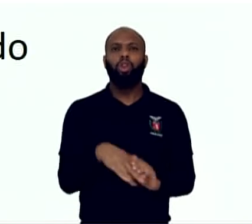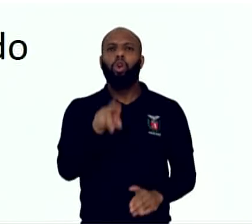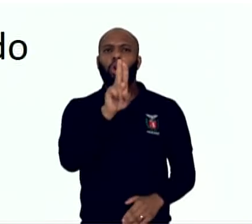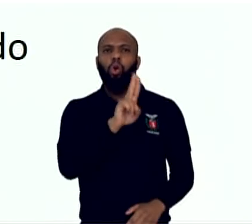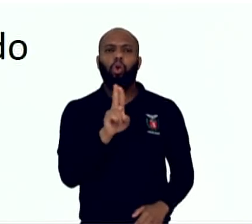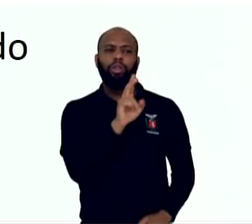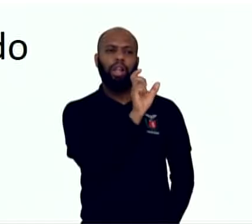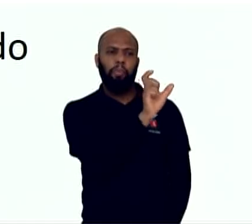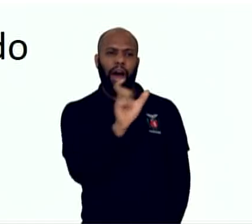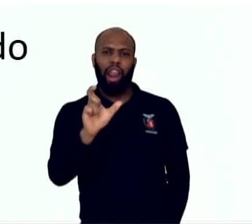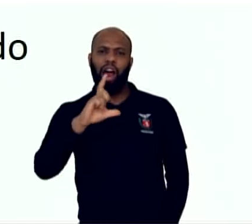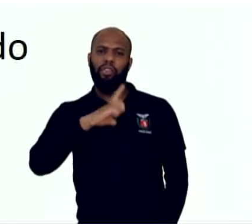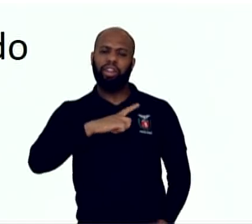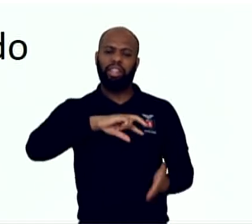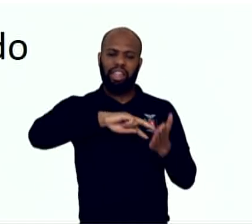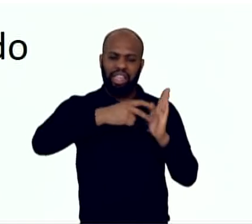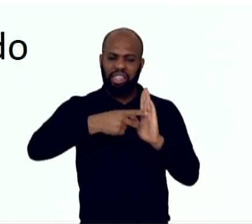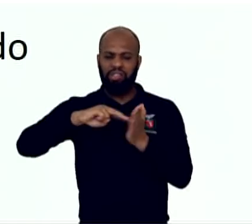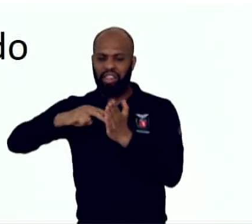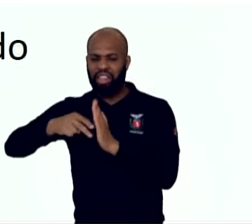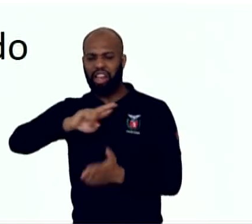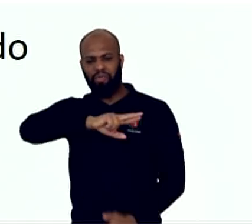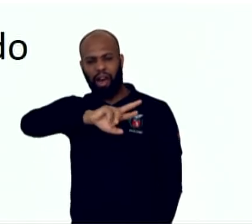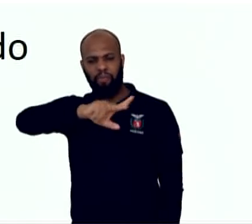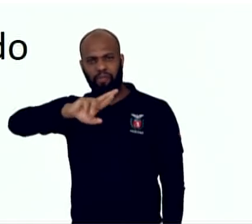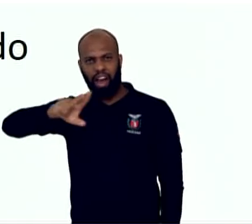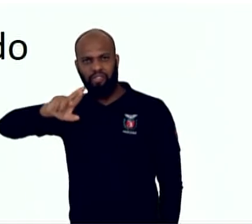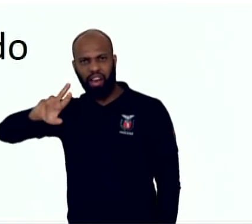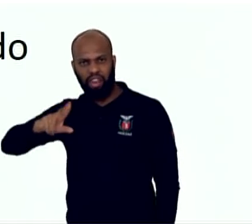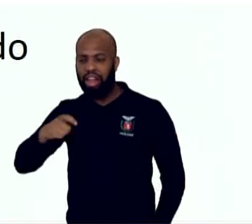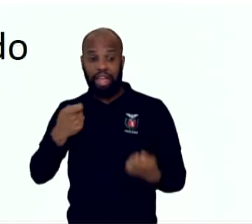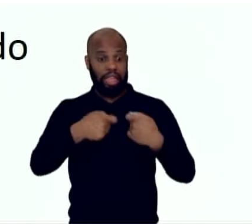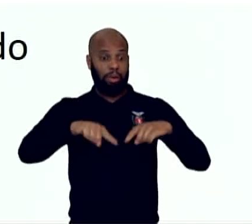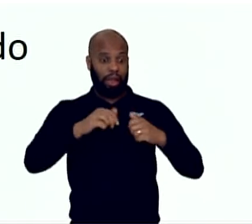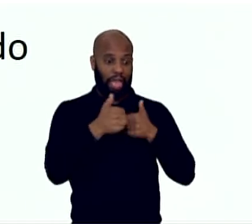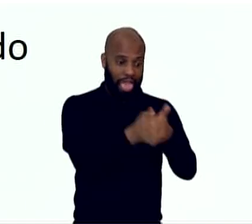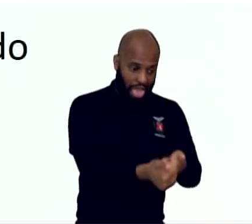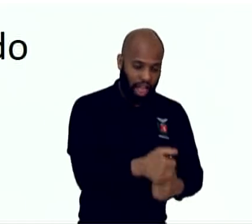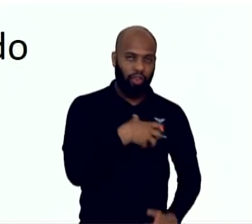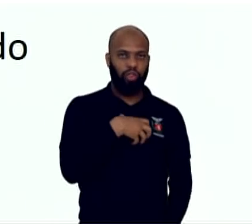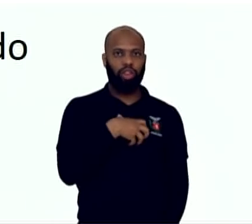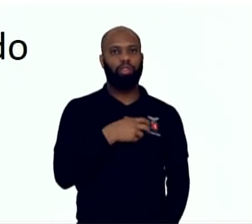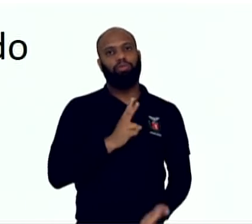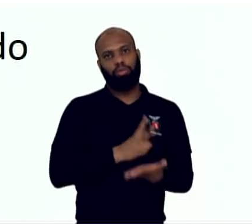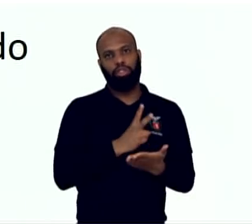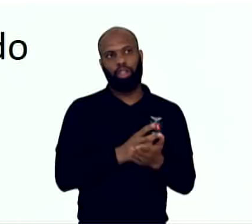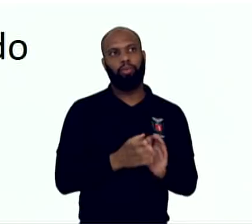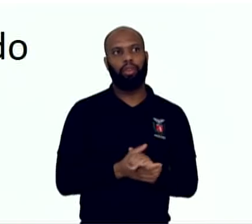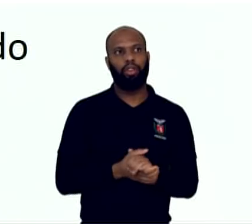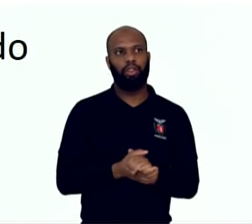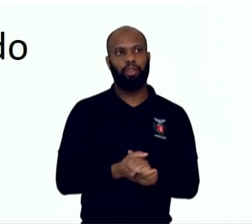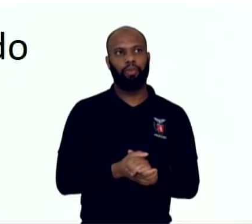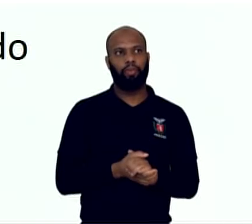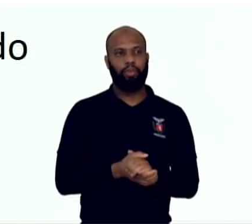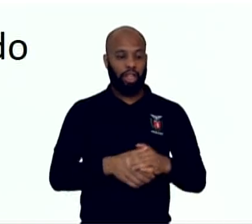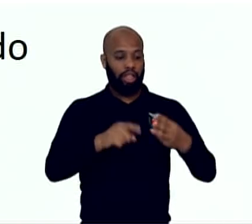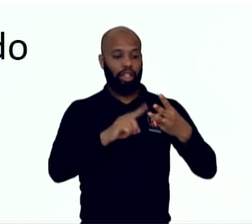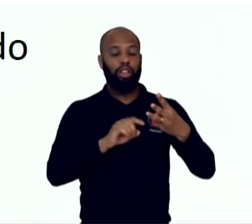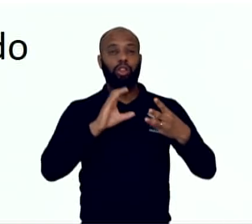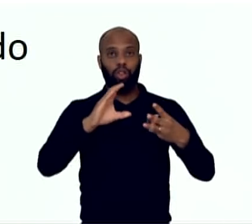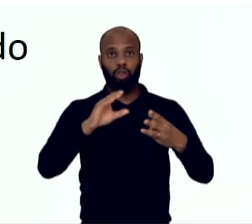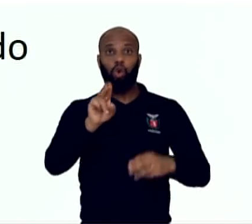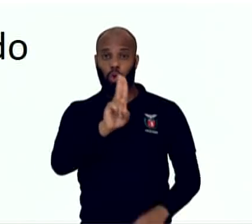múltiplos, diferentes do sentido literal, do sentido comum. Ao uso de palavras literais com